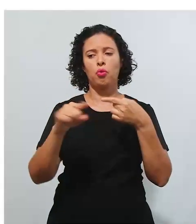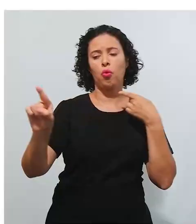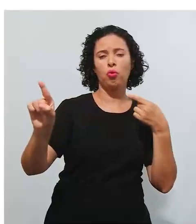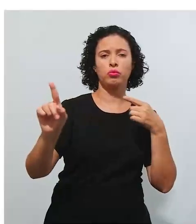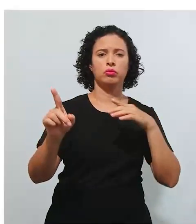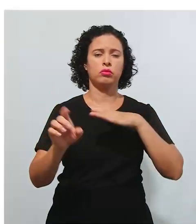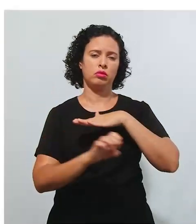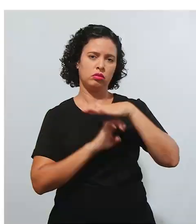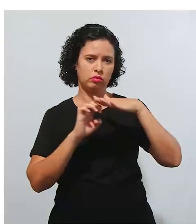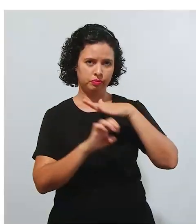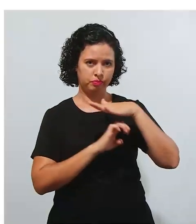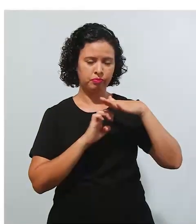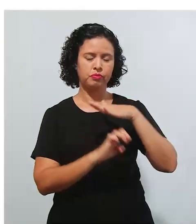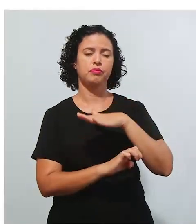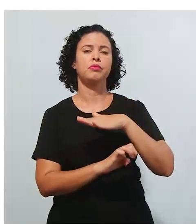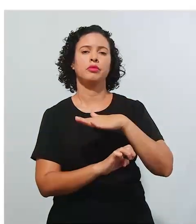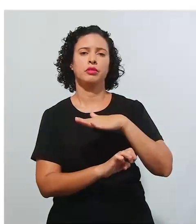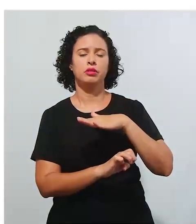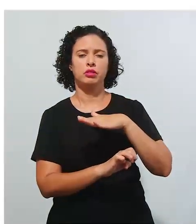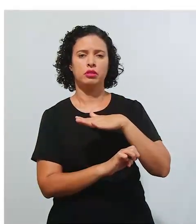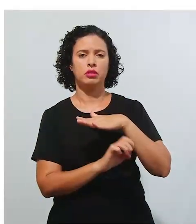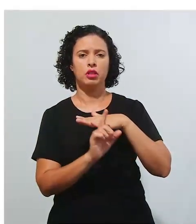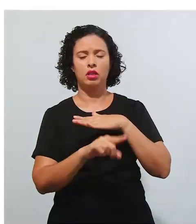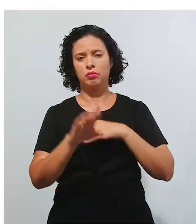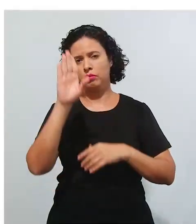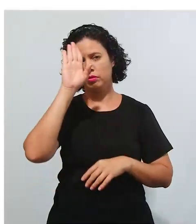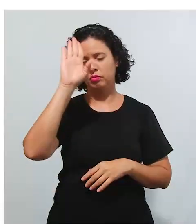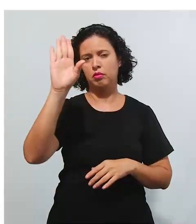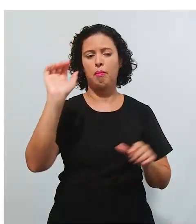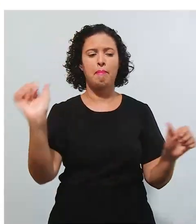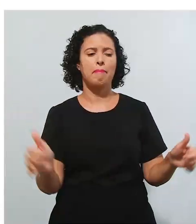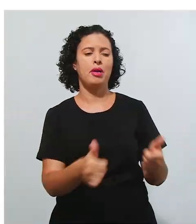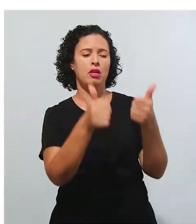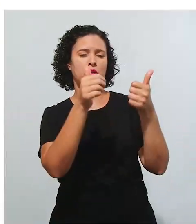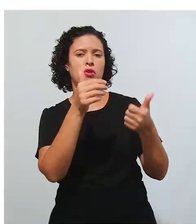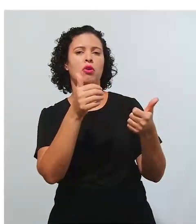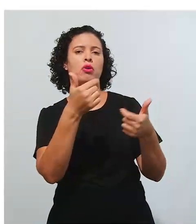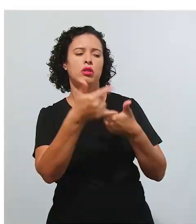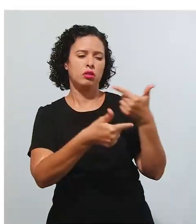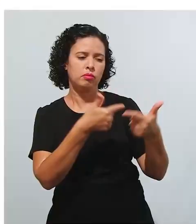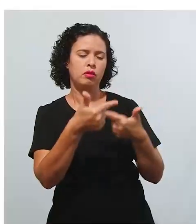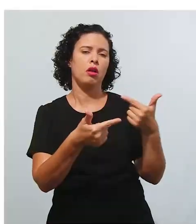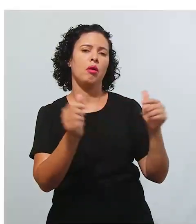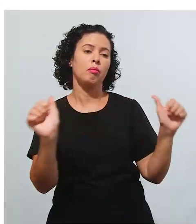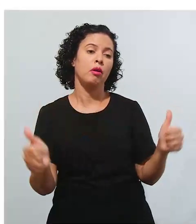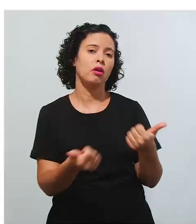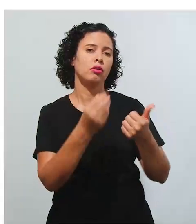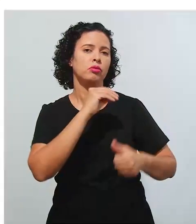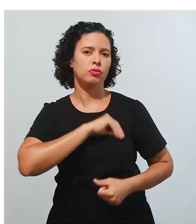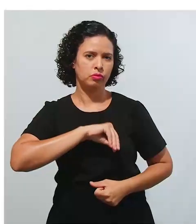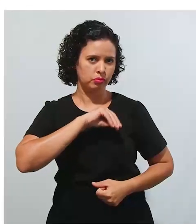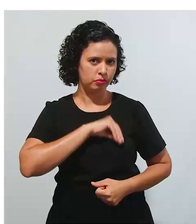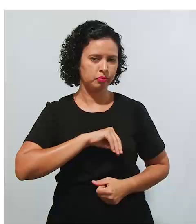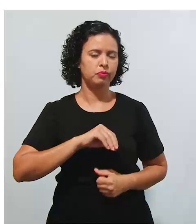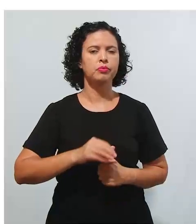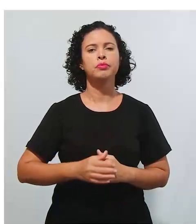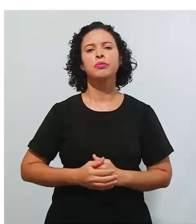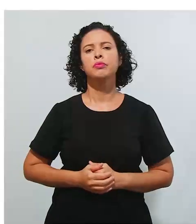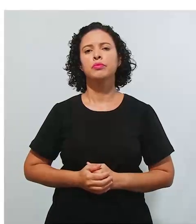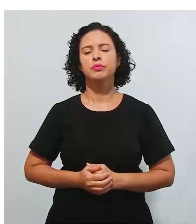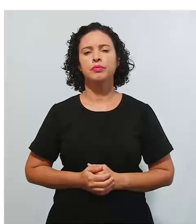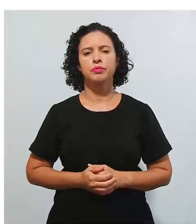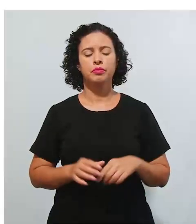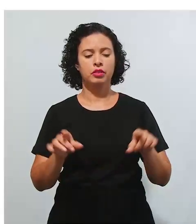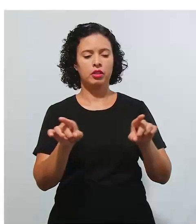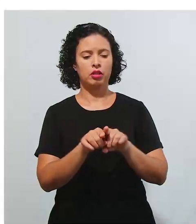das empresas, no que se refere principalmente a condições de trabalho, remuneração, entre outros fatores.